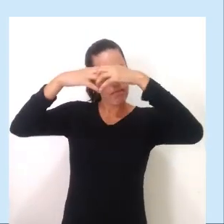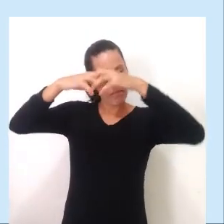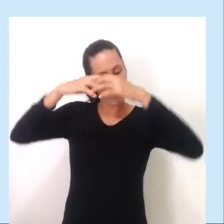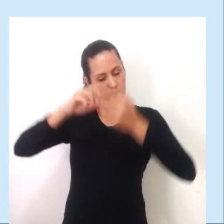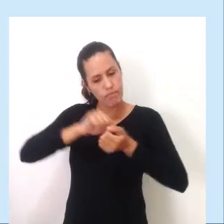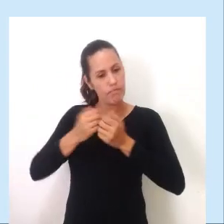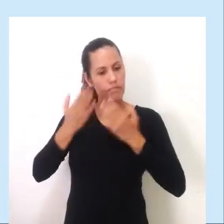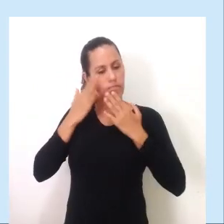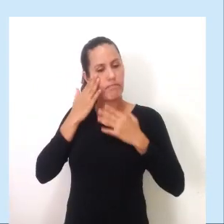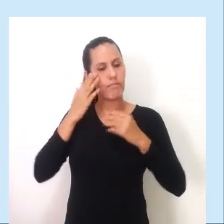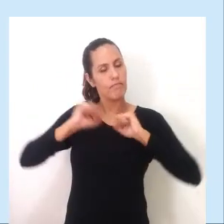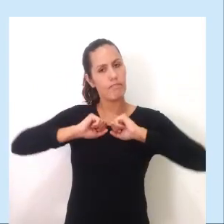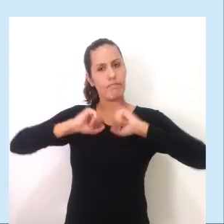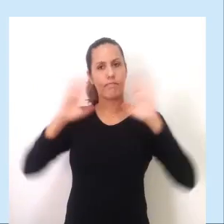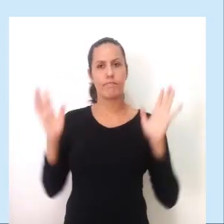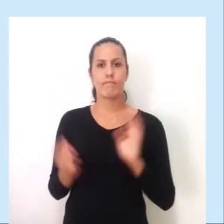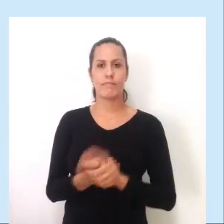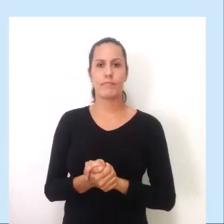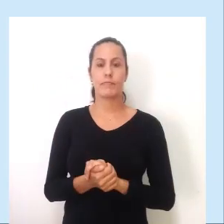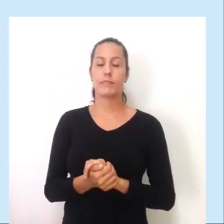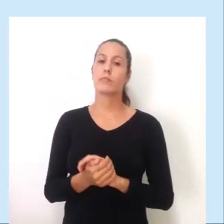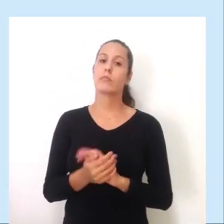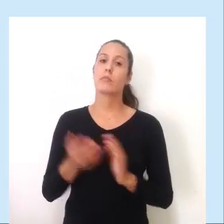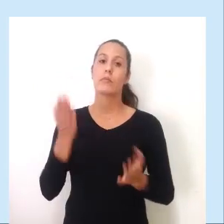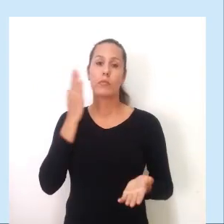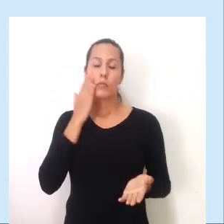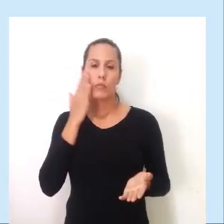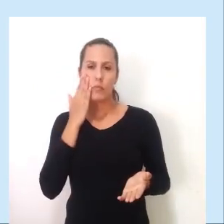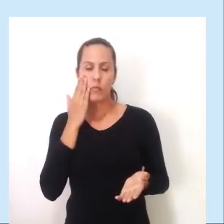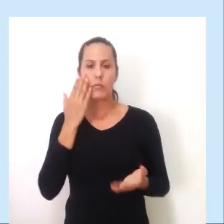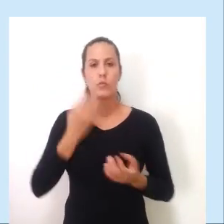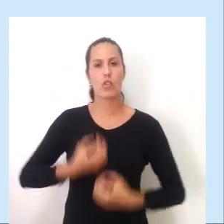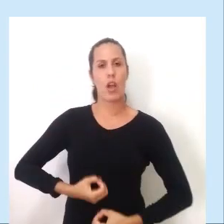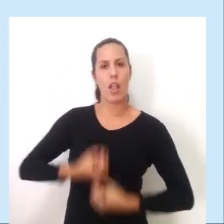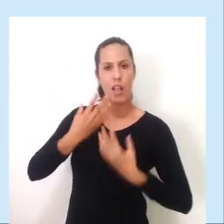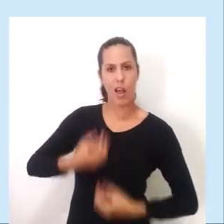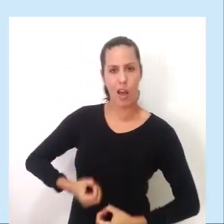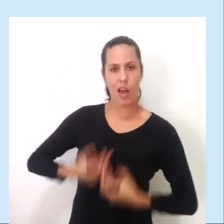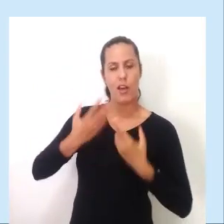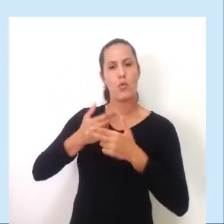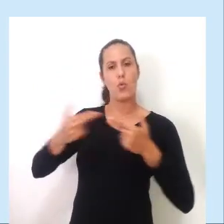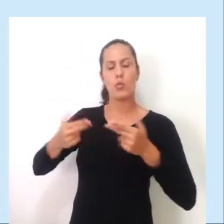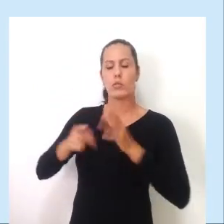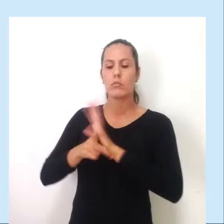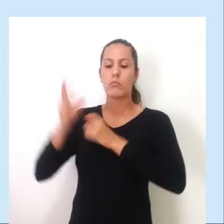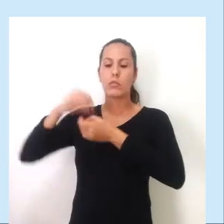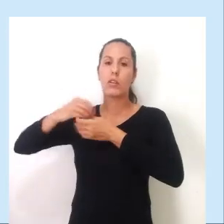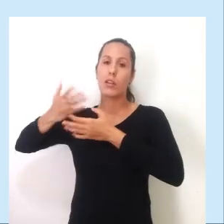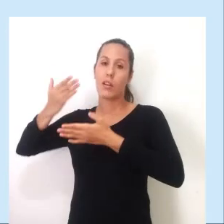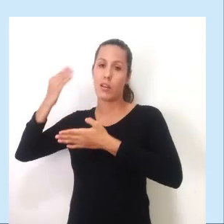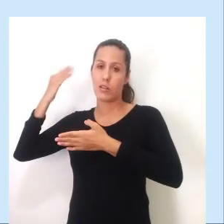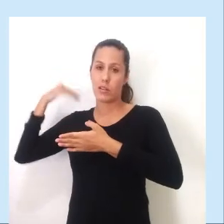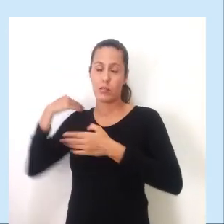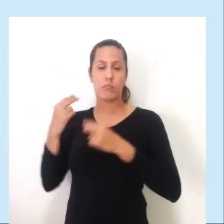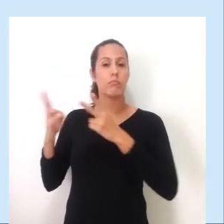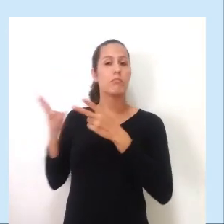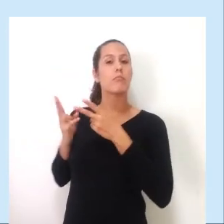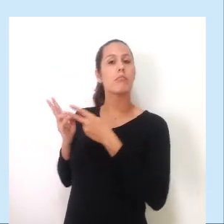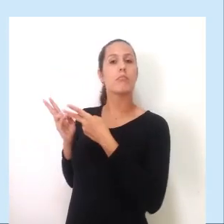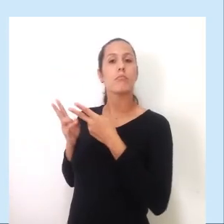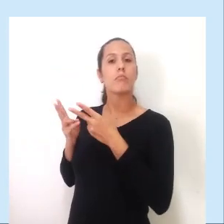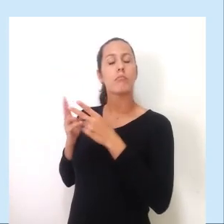quando a gente vai ver relatos históricos, bibliografias, a gente percebe que no